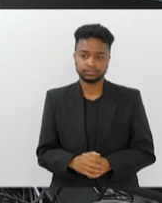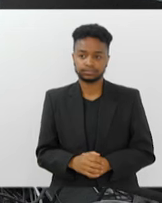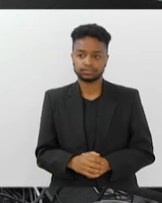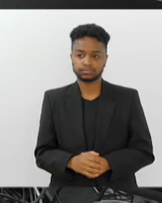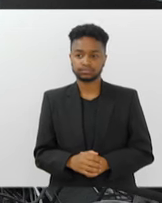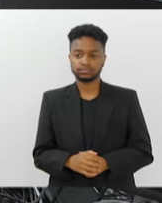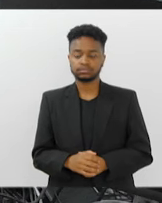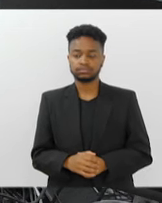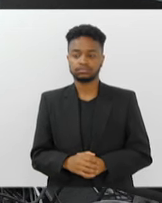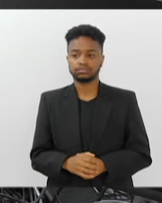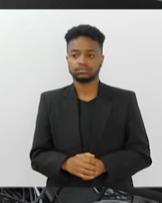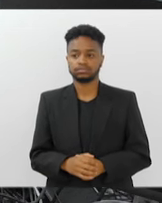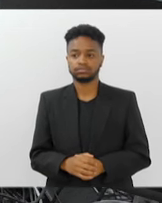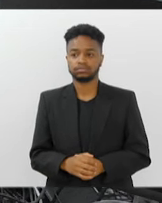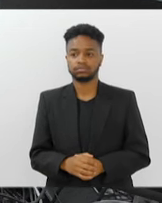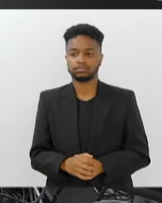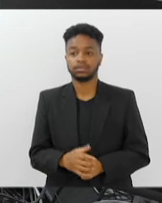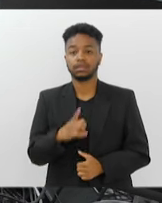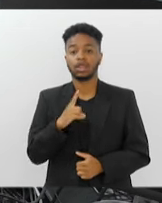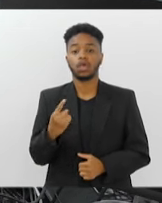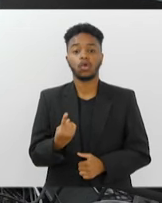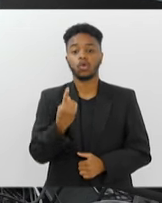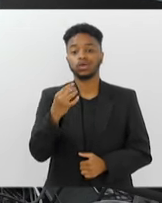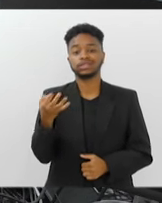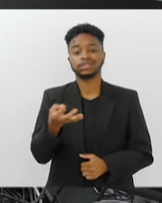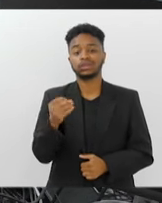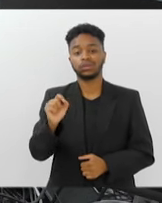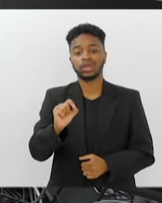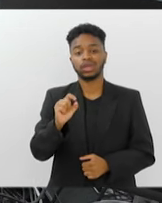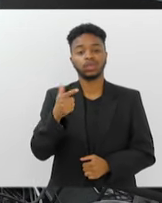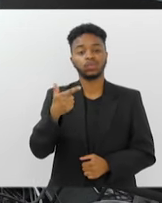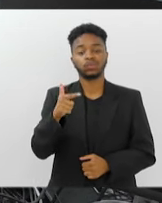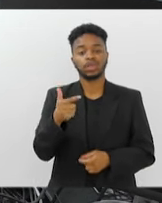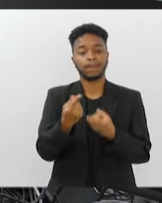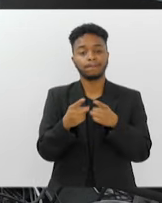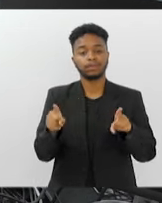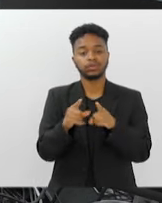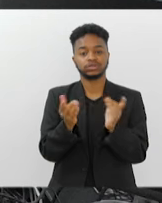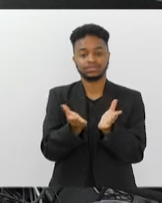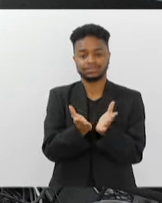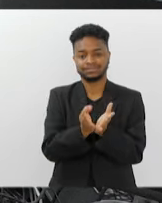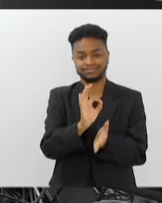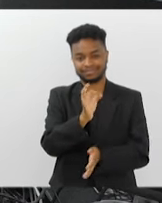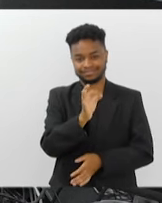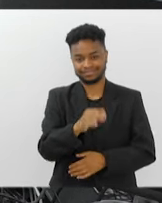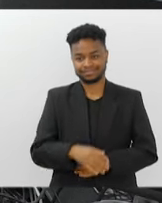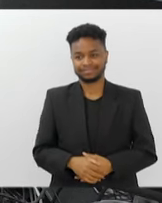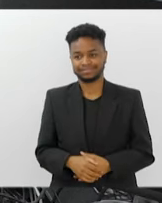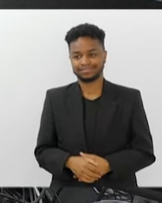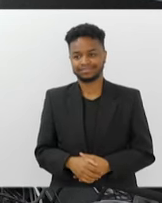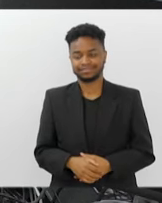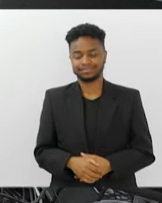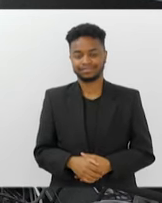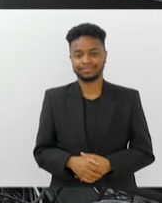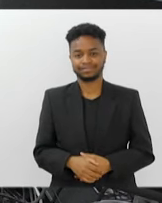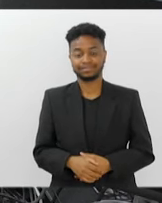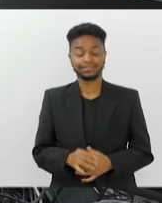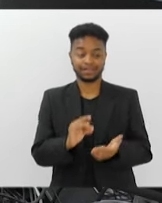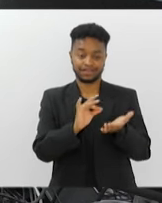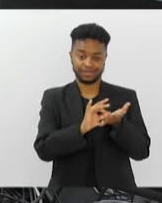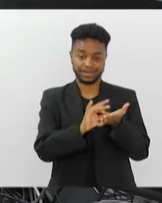lá lá você só tem uma certeza não tem música evangélica né ti Ju Deputado Val